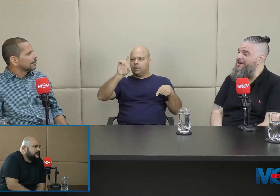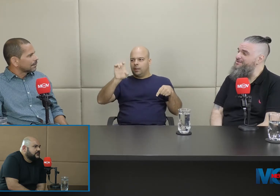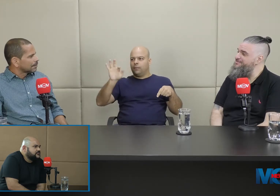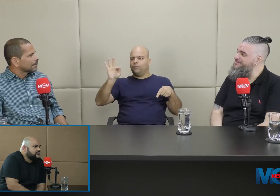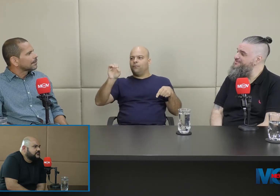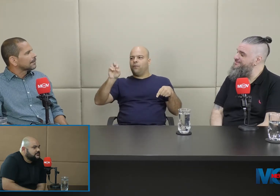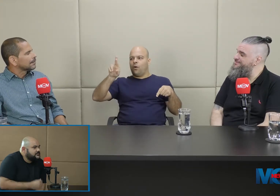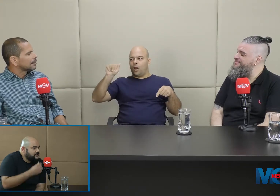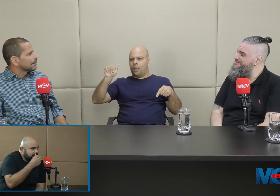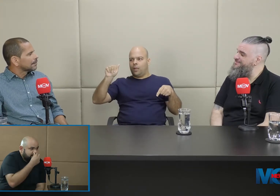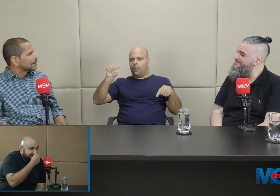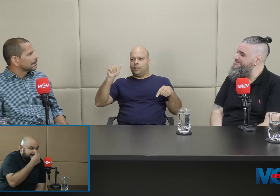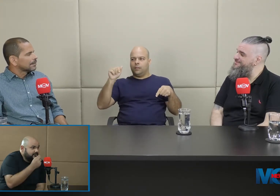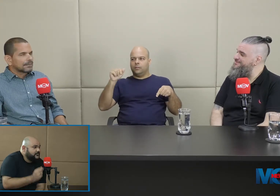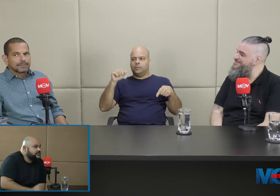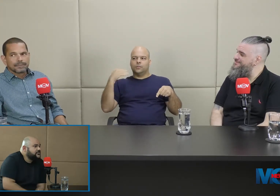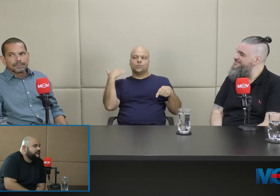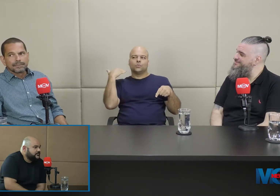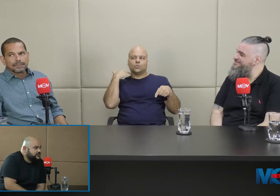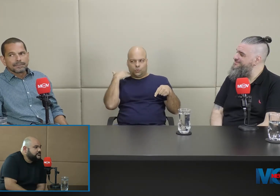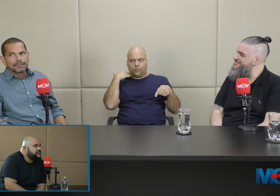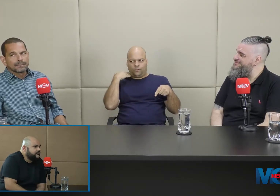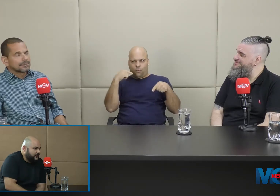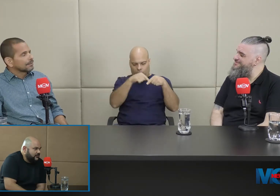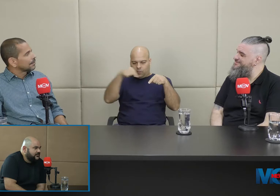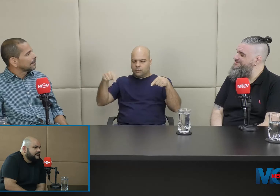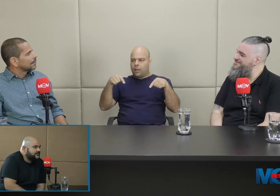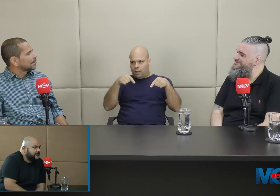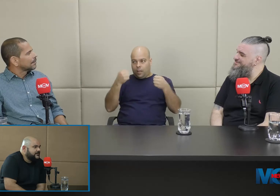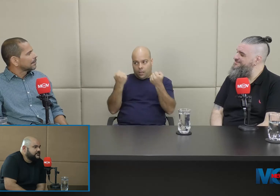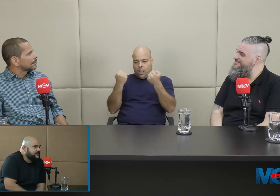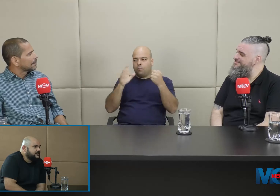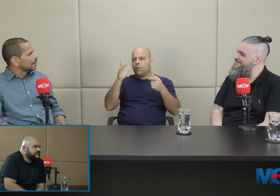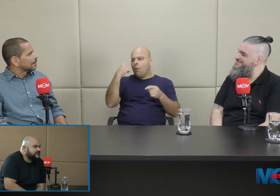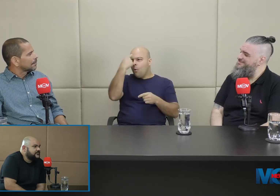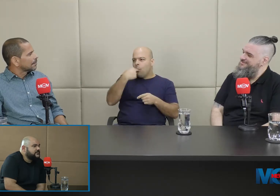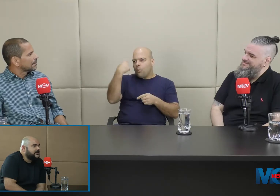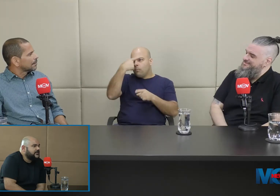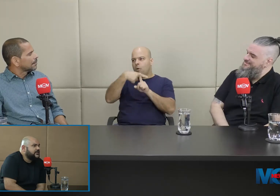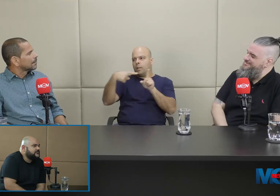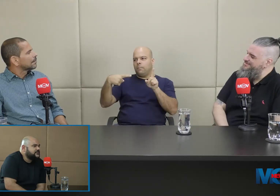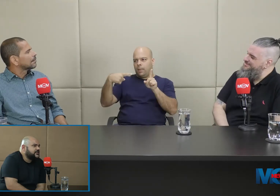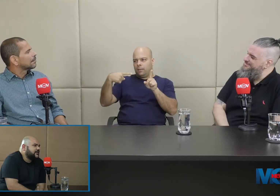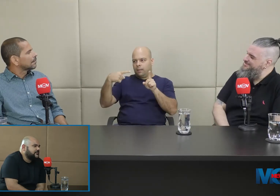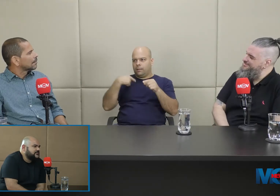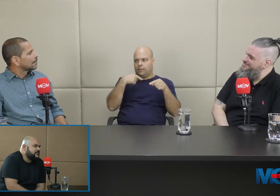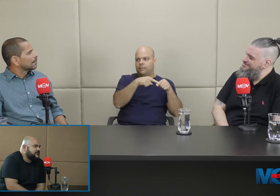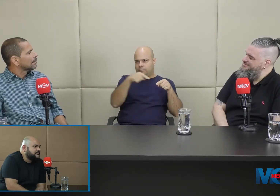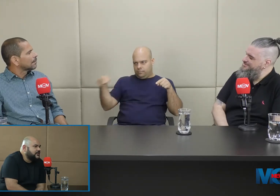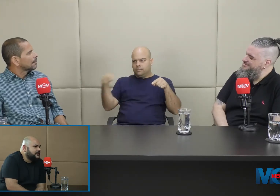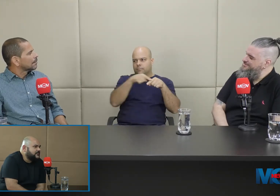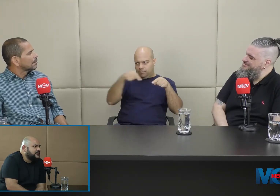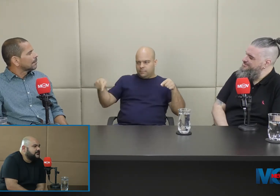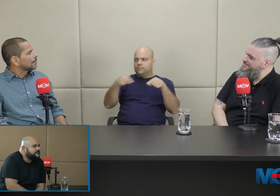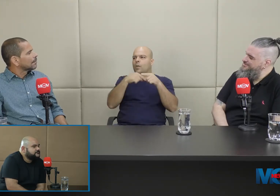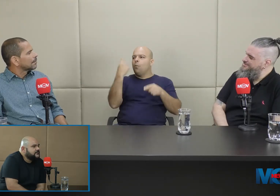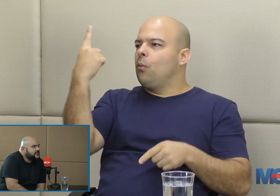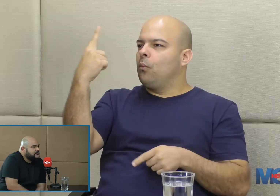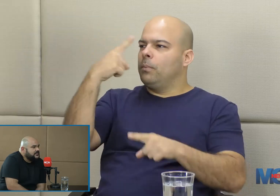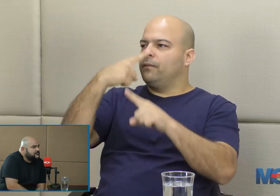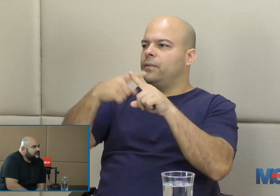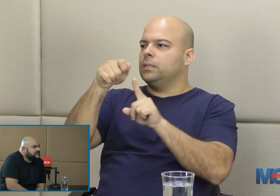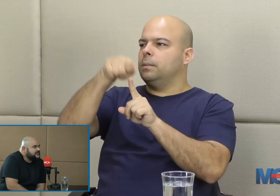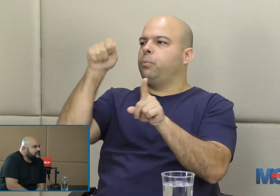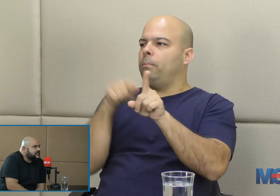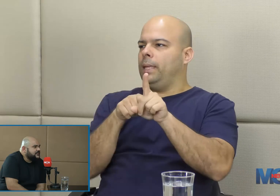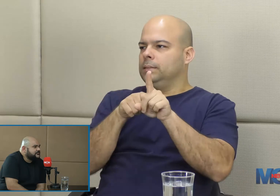de Fora. Então, de Santa Leopoldina eu fui para Juiz de Fora. Eu tive que ir para lá, fui de carro, mais ou menos 1h30,